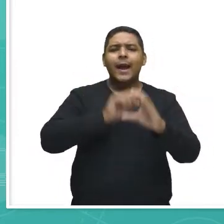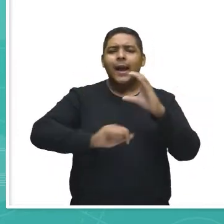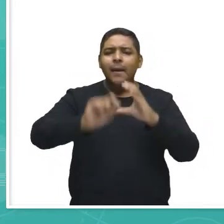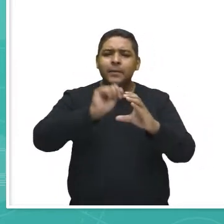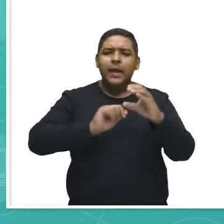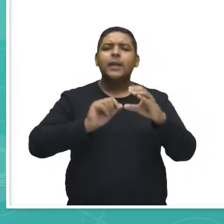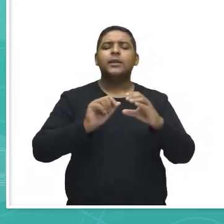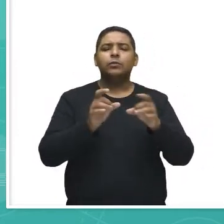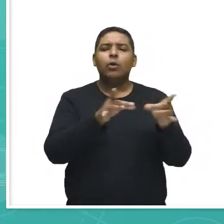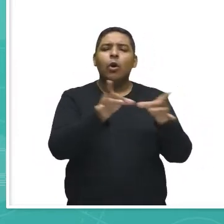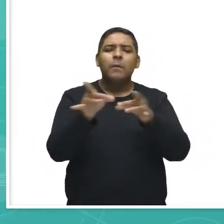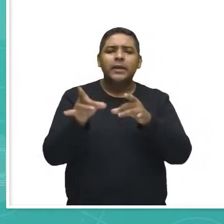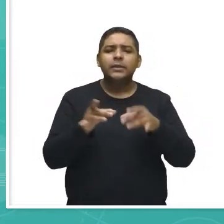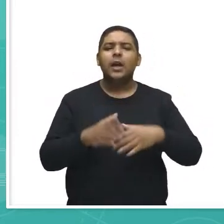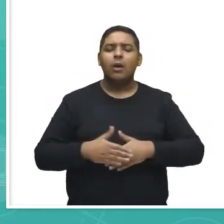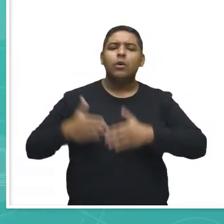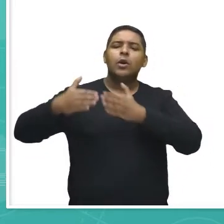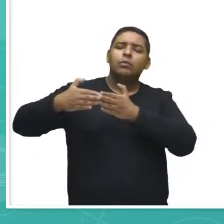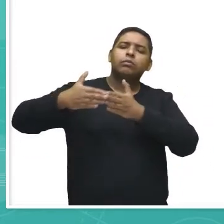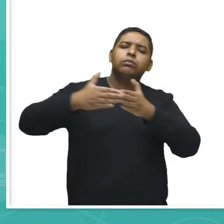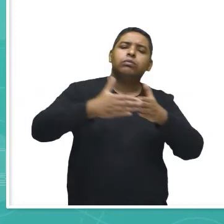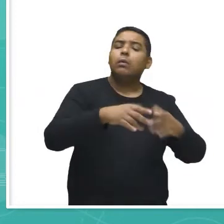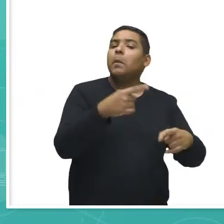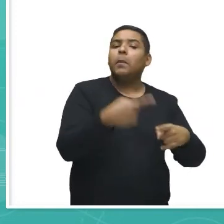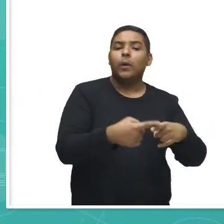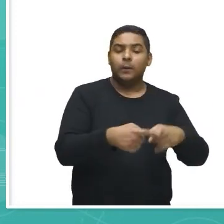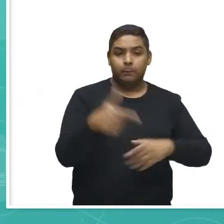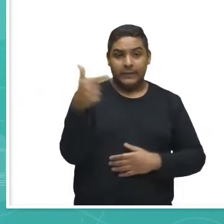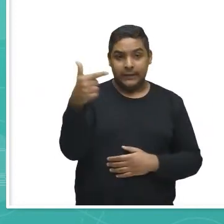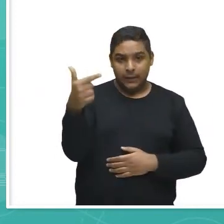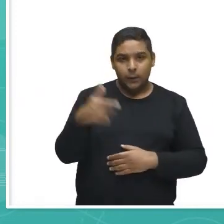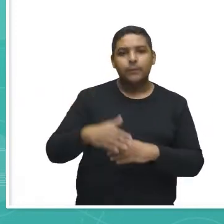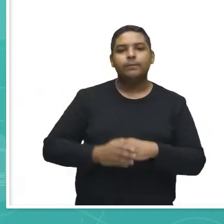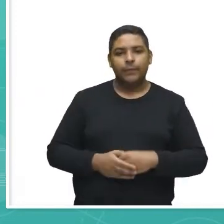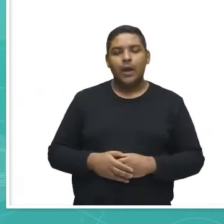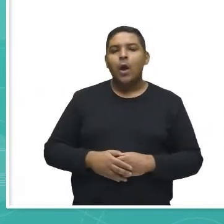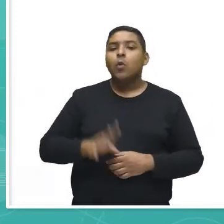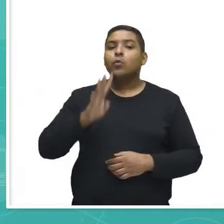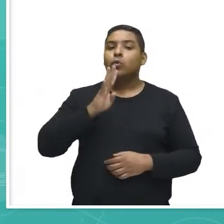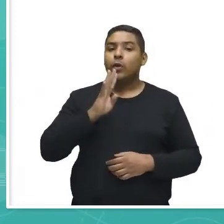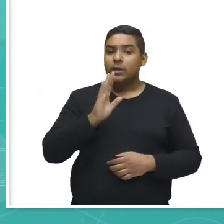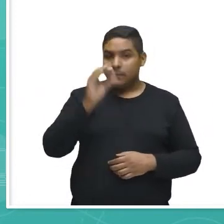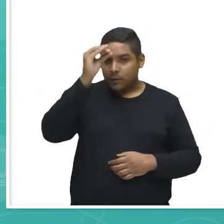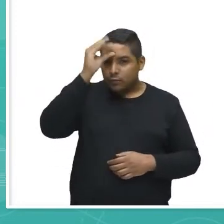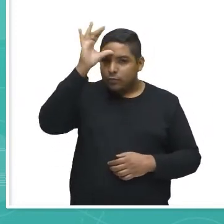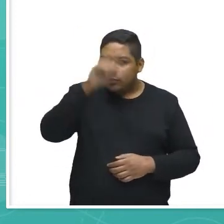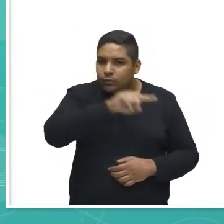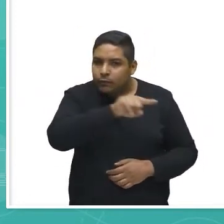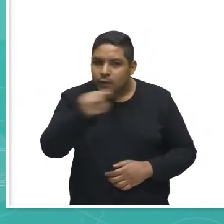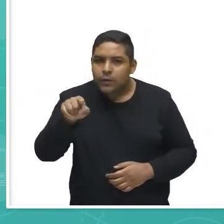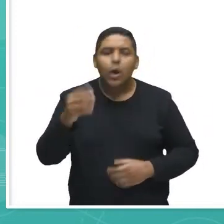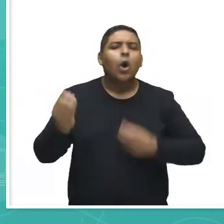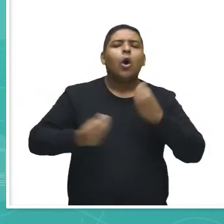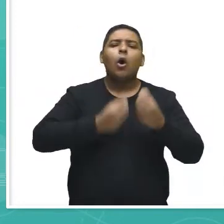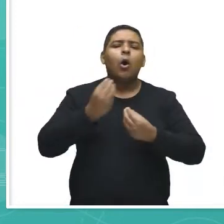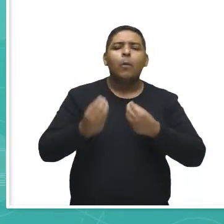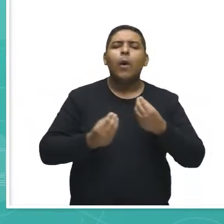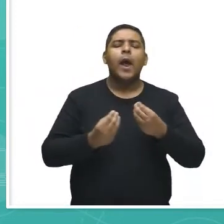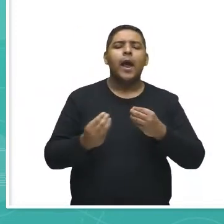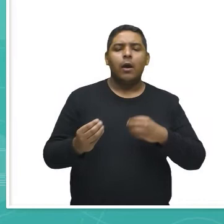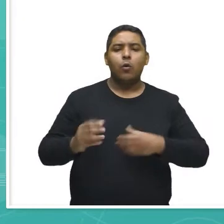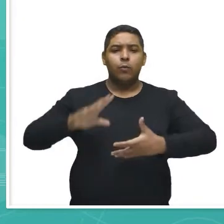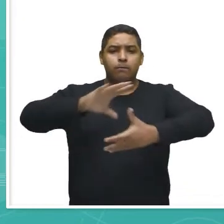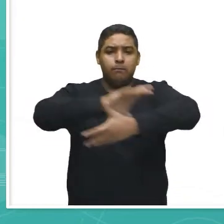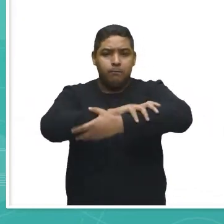grandes navegações? E a questão número 2, com base em seus conhecimentos, explique como funcionava o Pacto